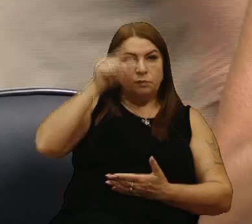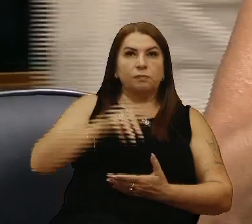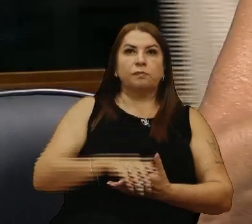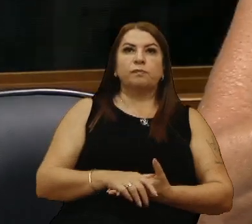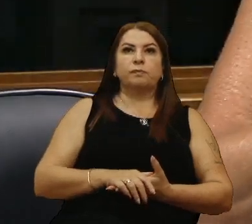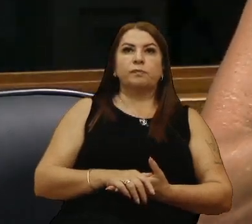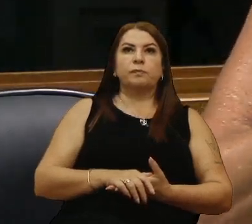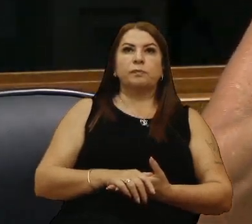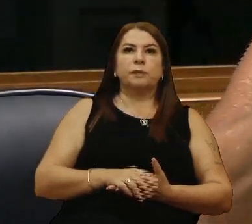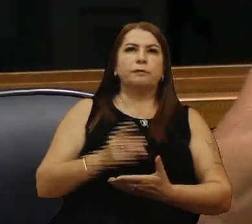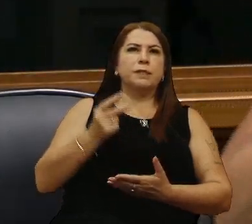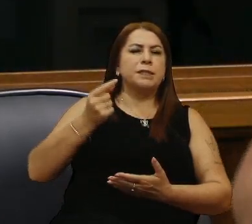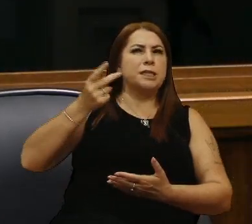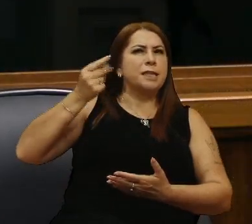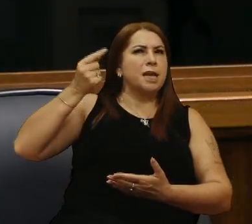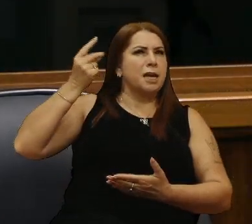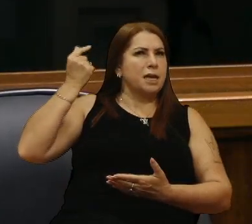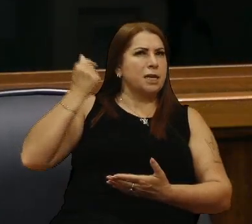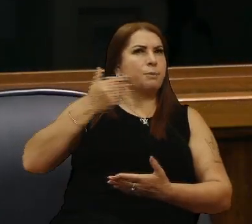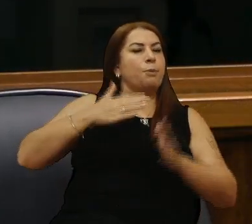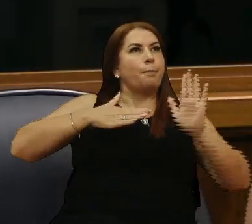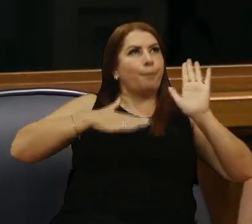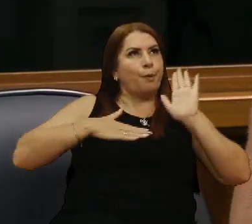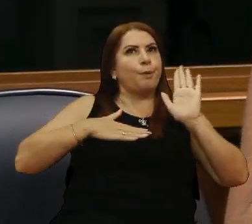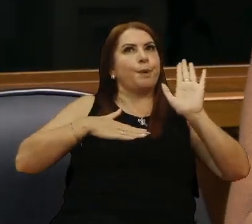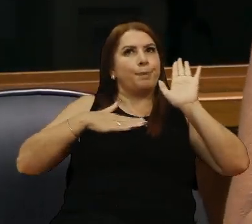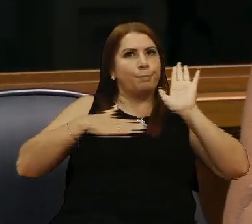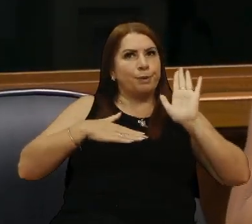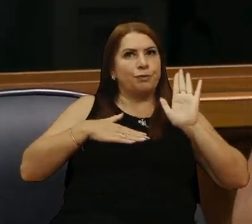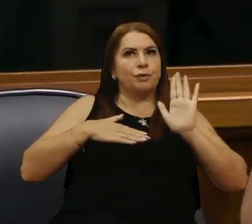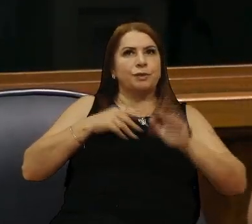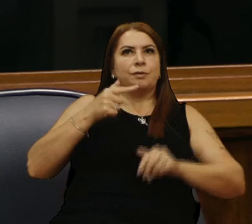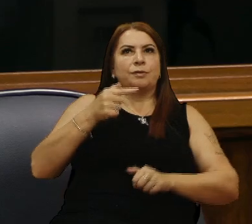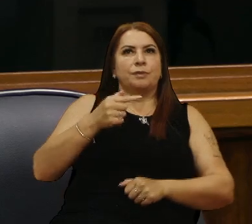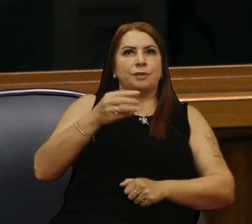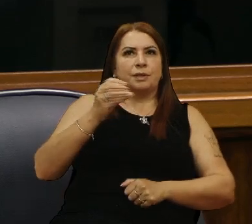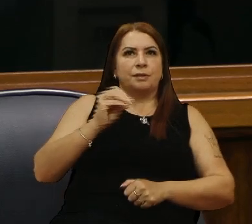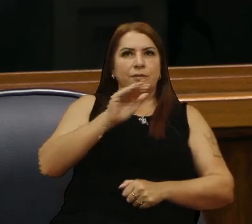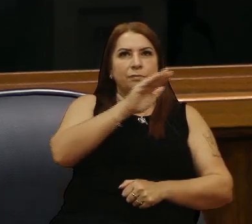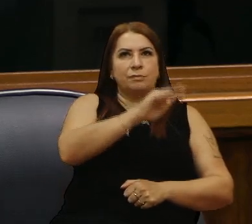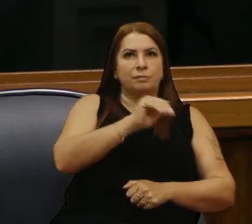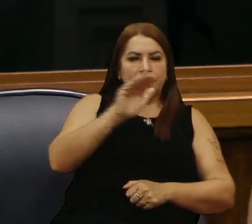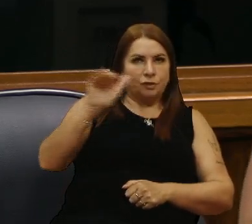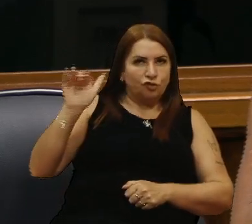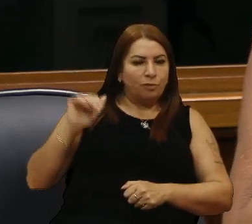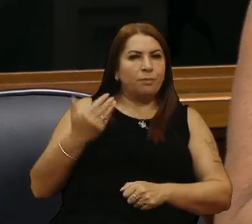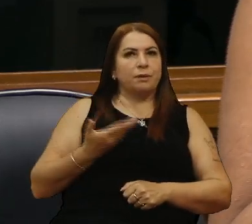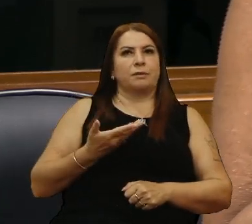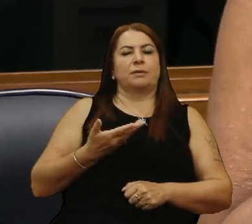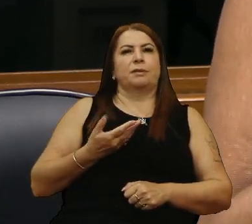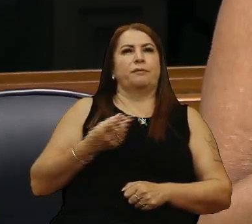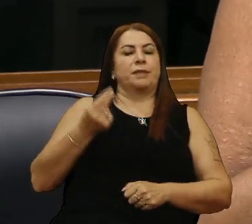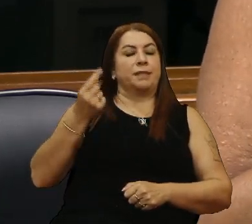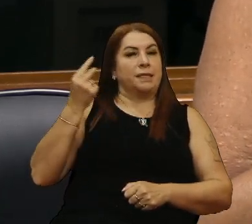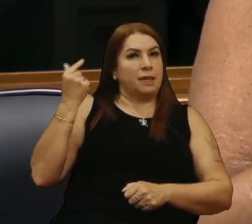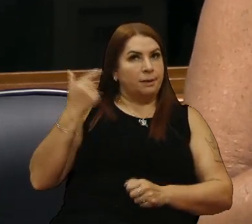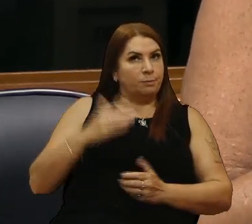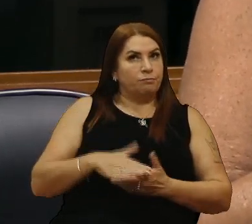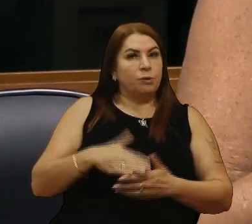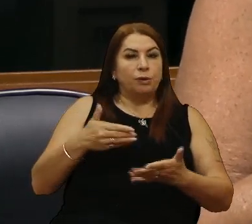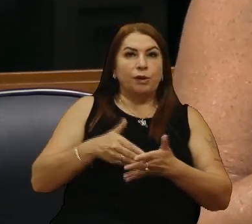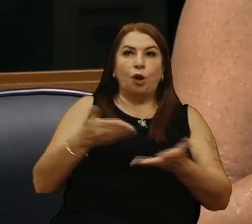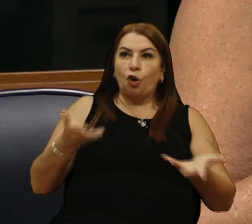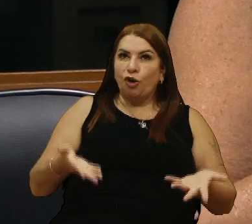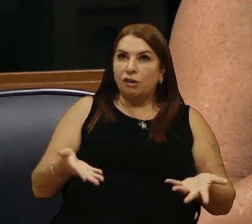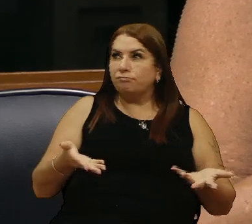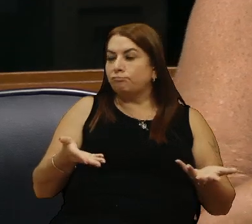que faz tempo que está sendo prometido, os 70 da nomeação, né? Faz tempo, e até